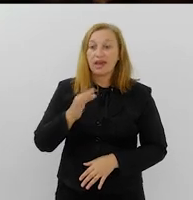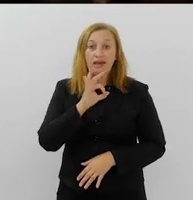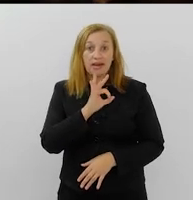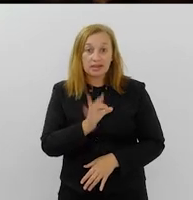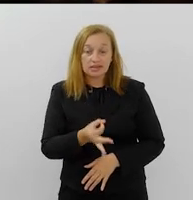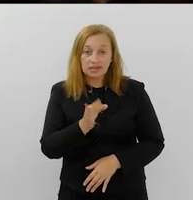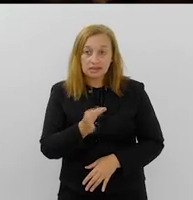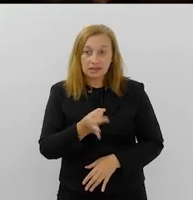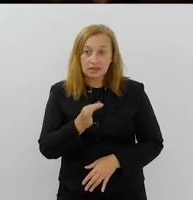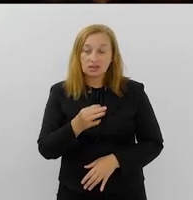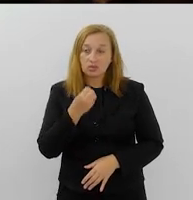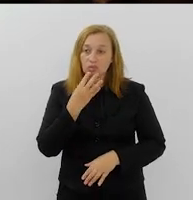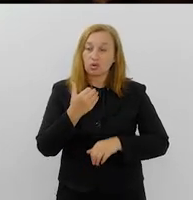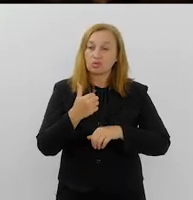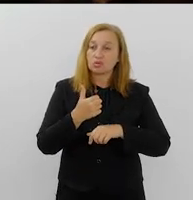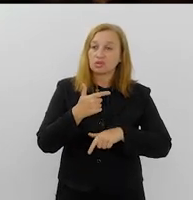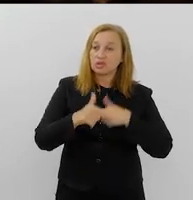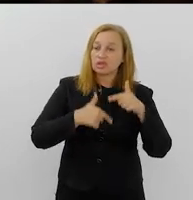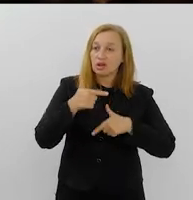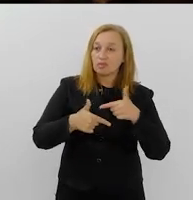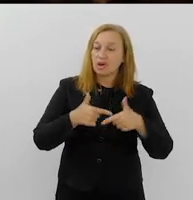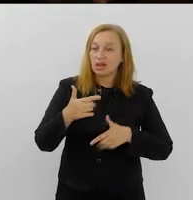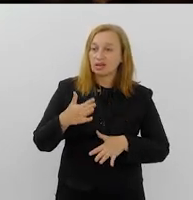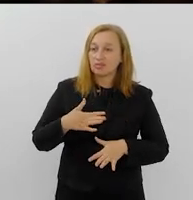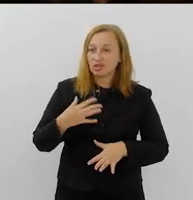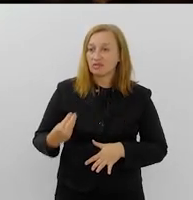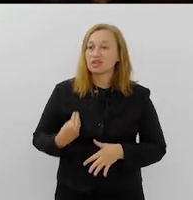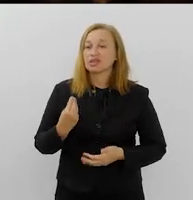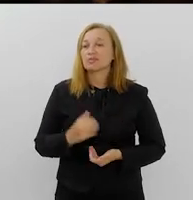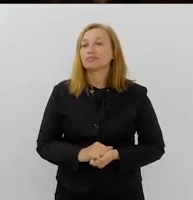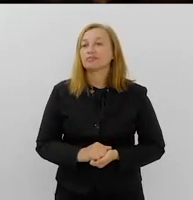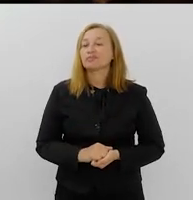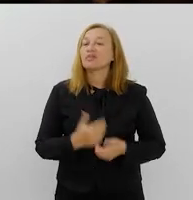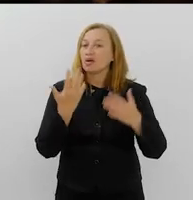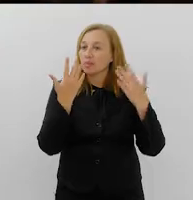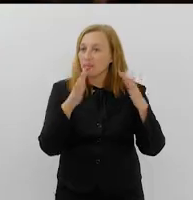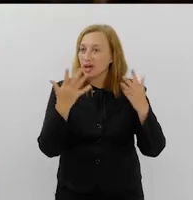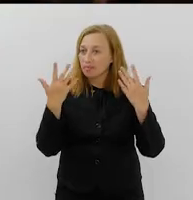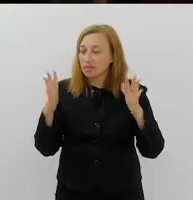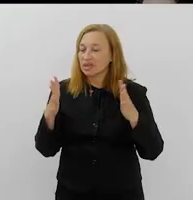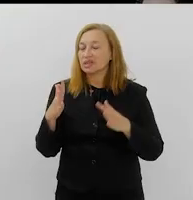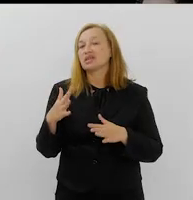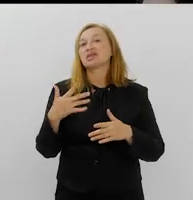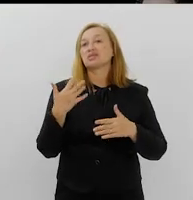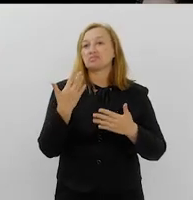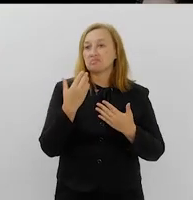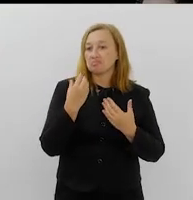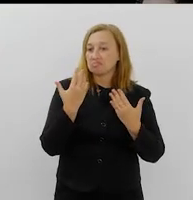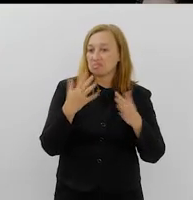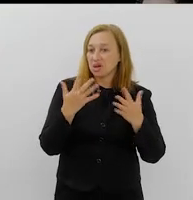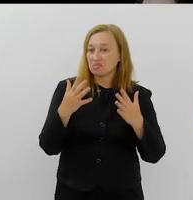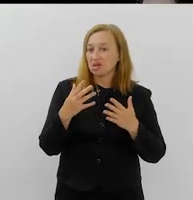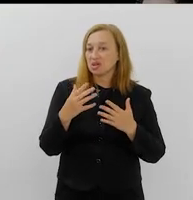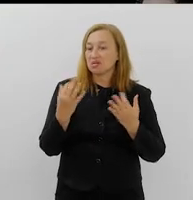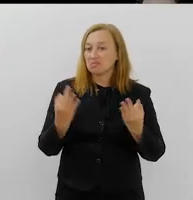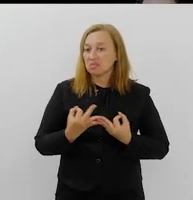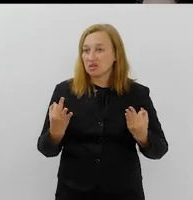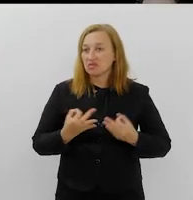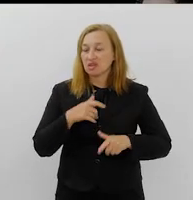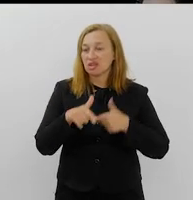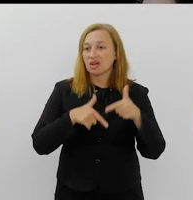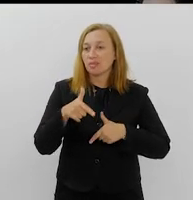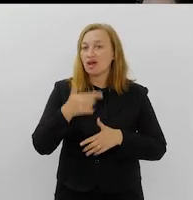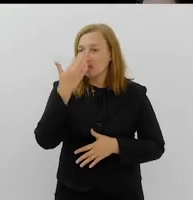maior. É a certeza de um bom trabalho executado durante a minha vida. E parabéns, porque ele é muito bem